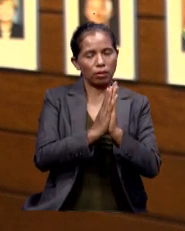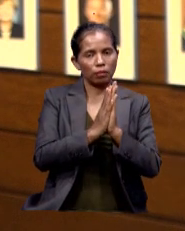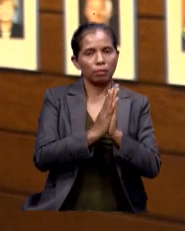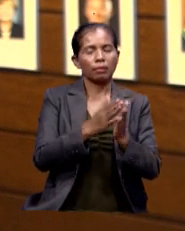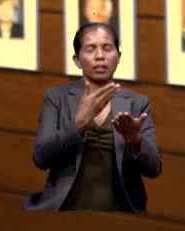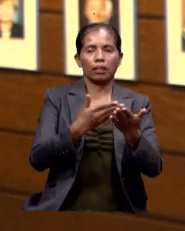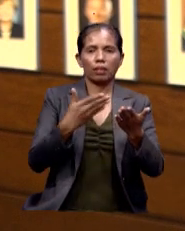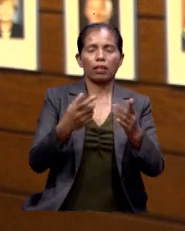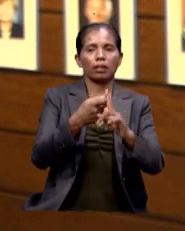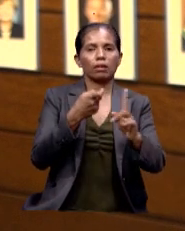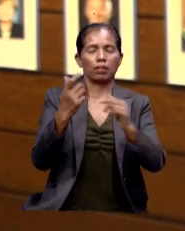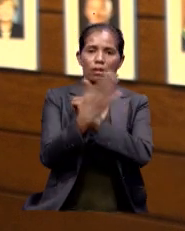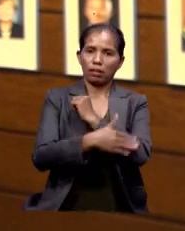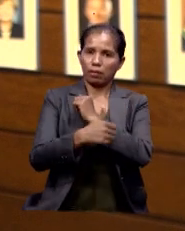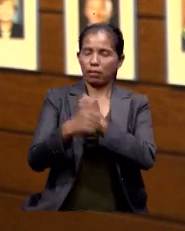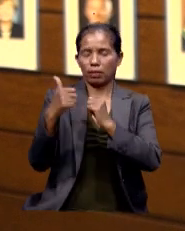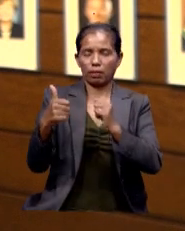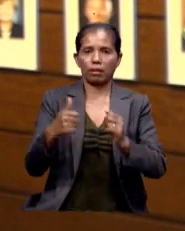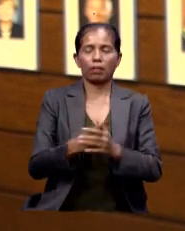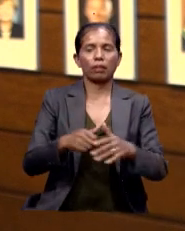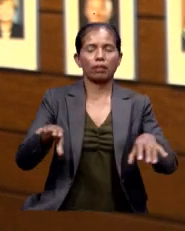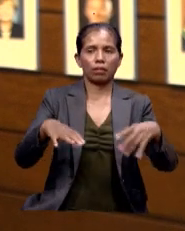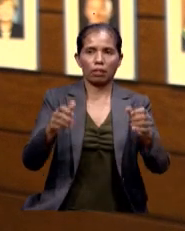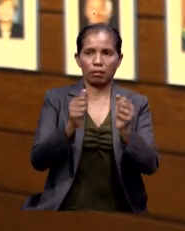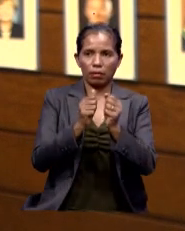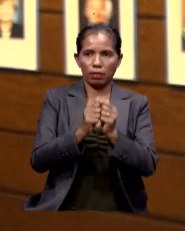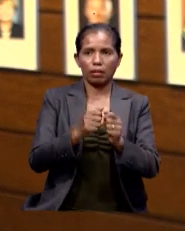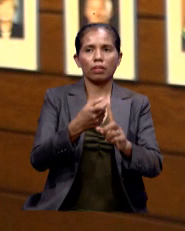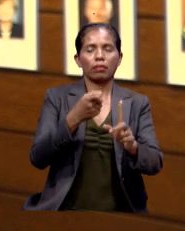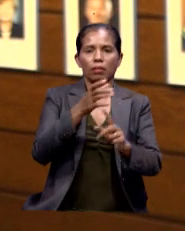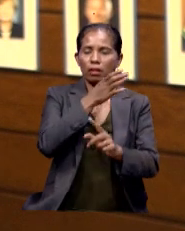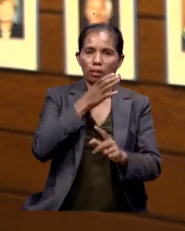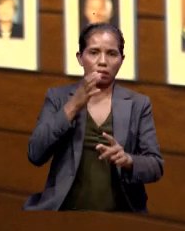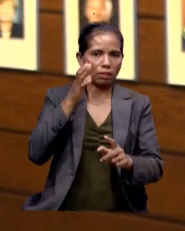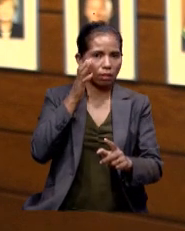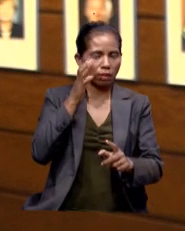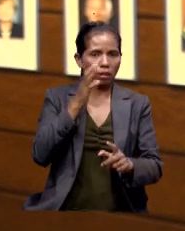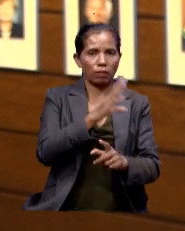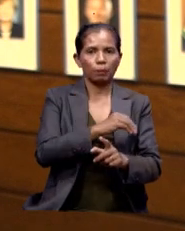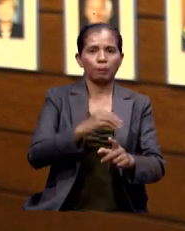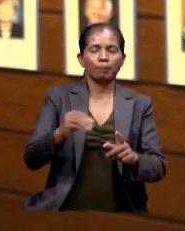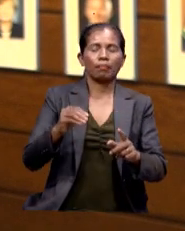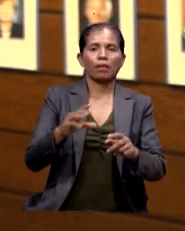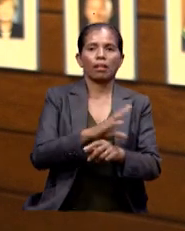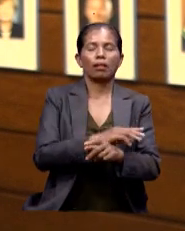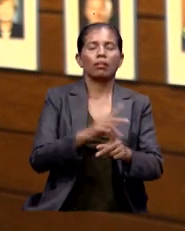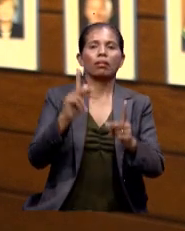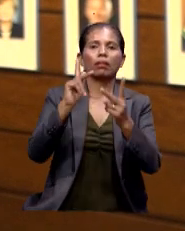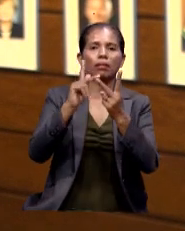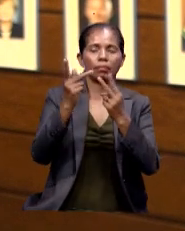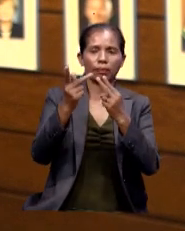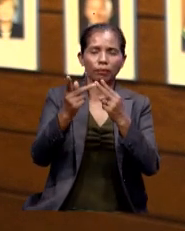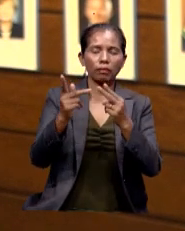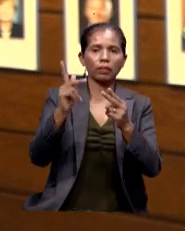importação israelior. É de uma cooperação área russi, agricultura nian, cooperativas e áreas